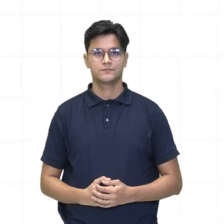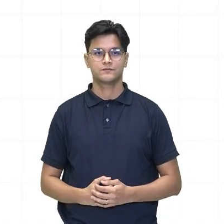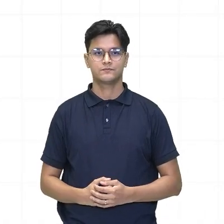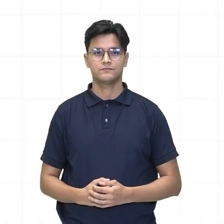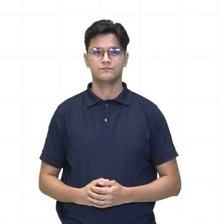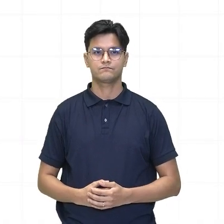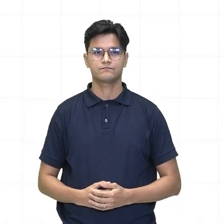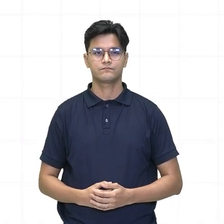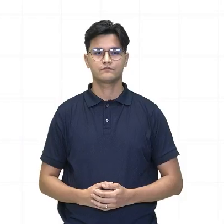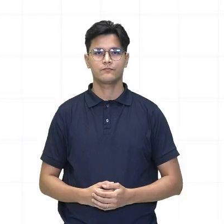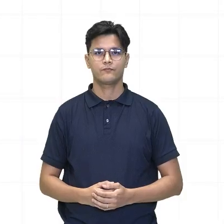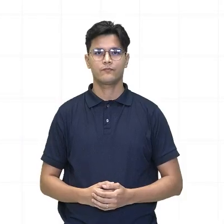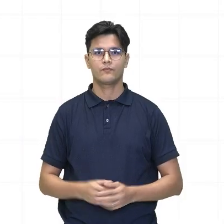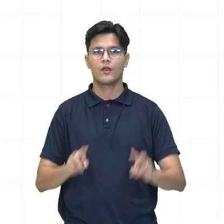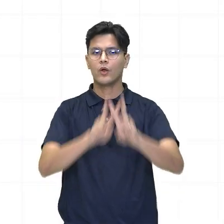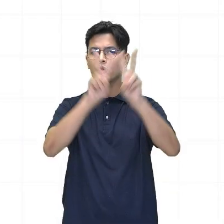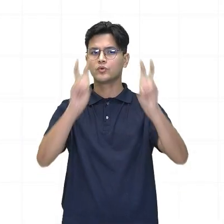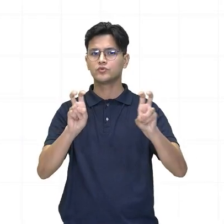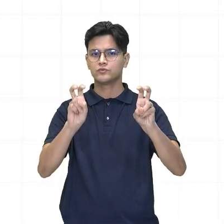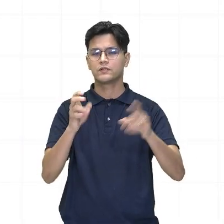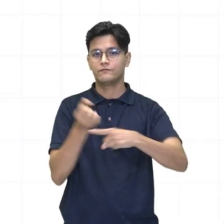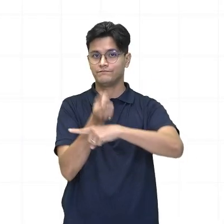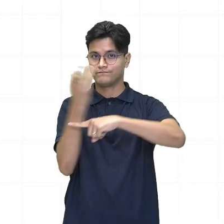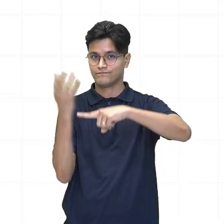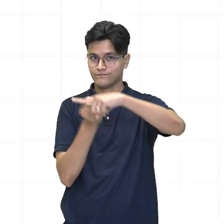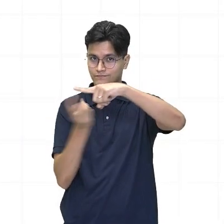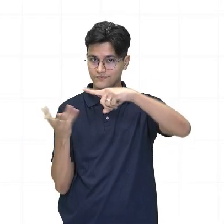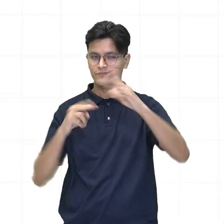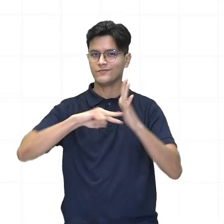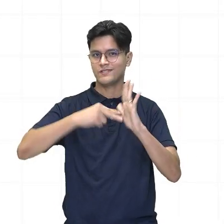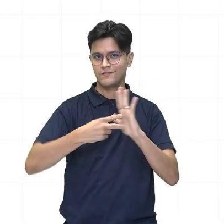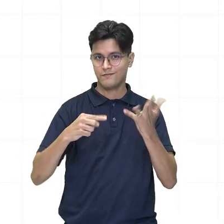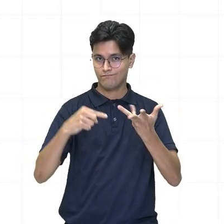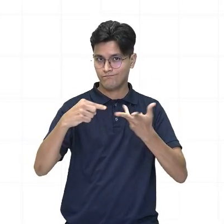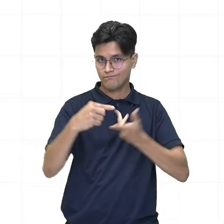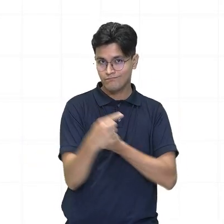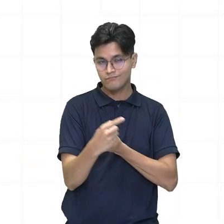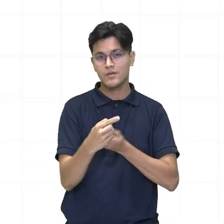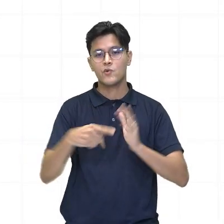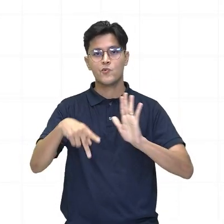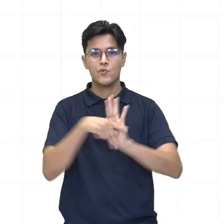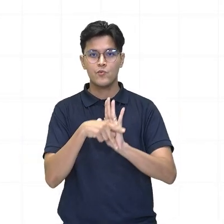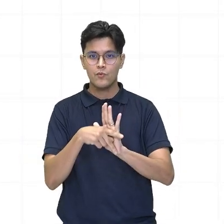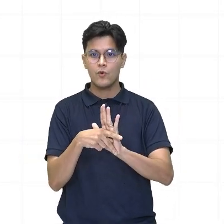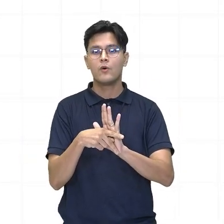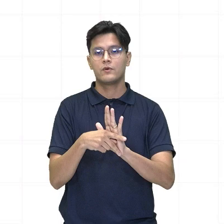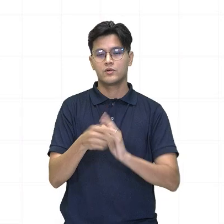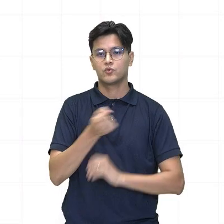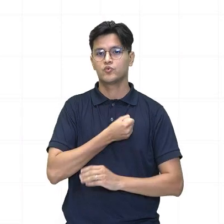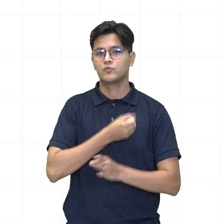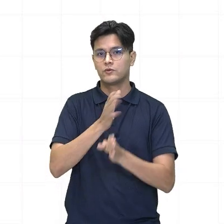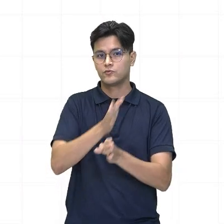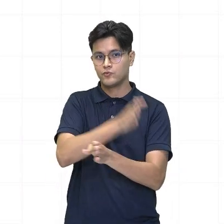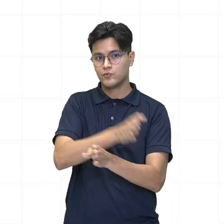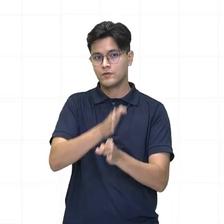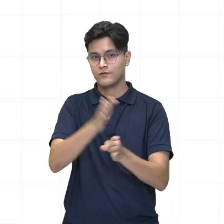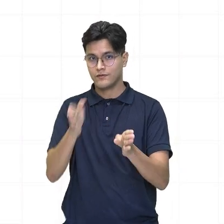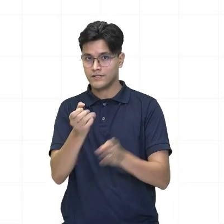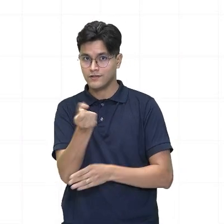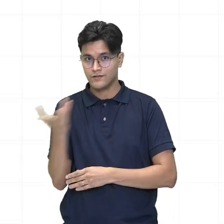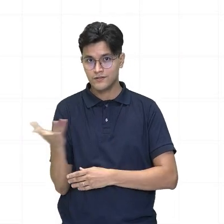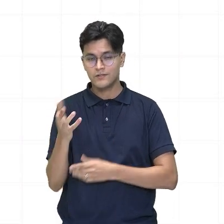Objeto de conhecimento, fração e seus significados, como parte, inteiros, resultado da divisão, razão e